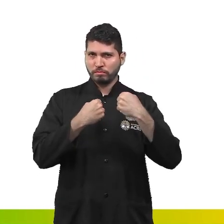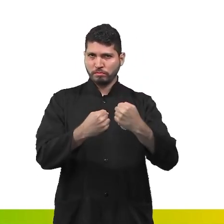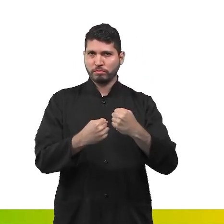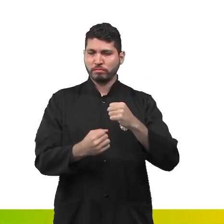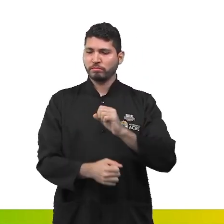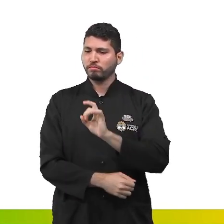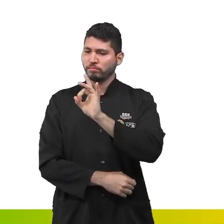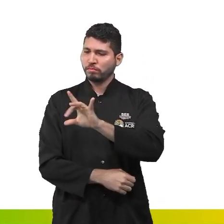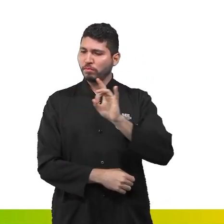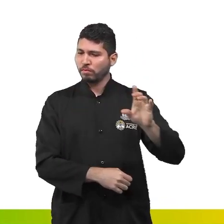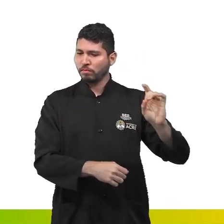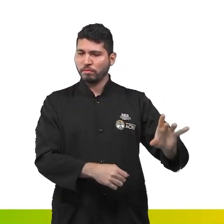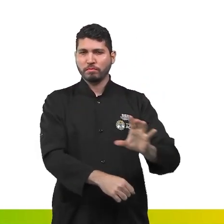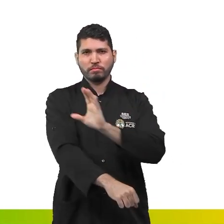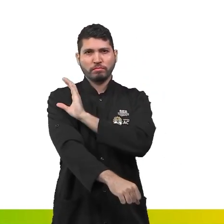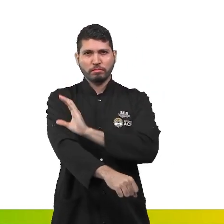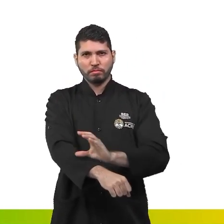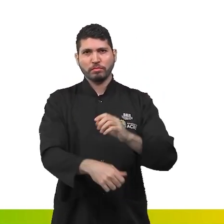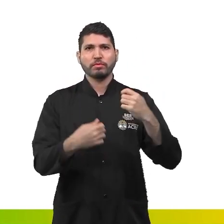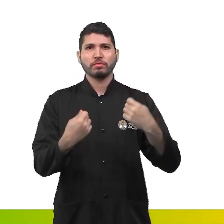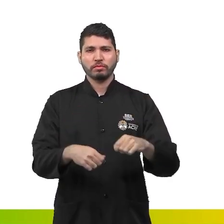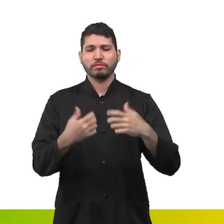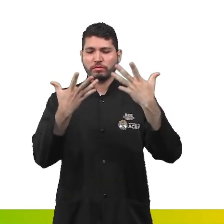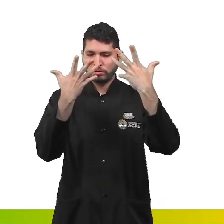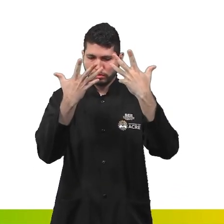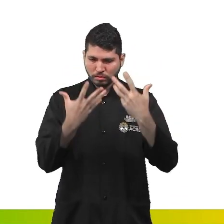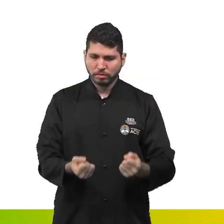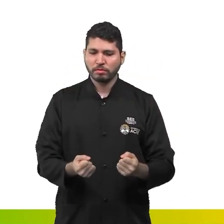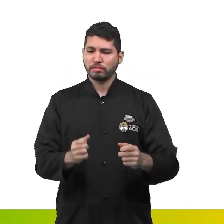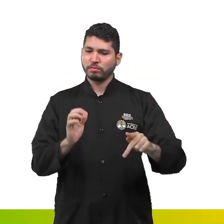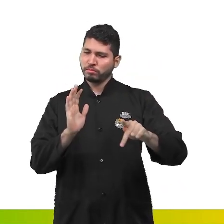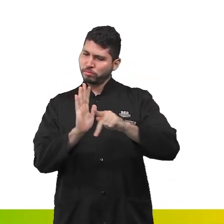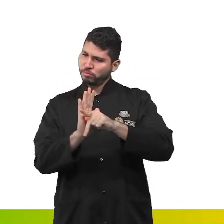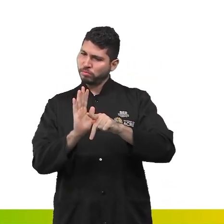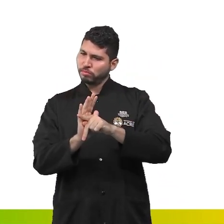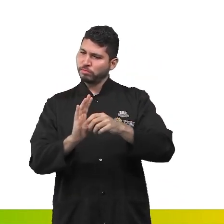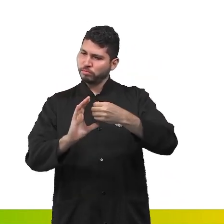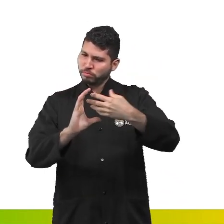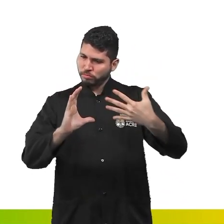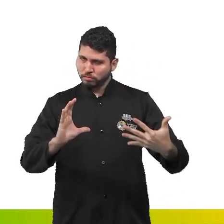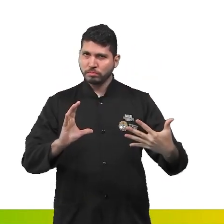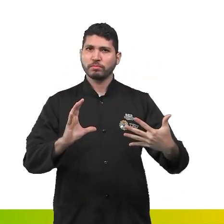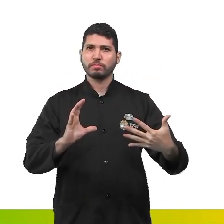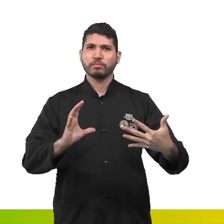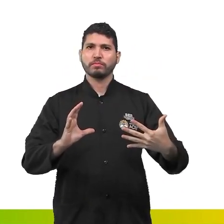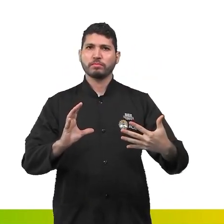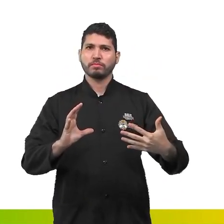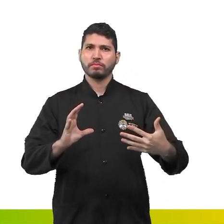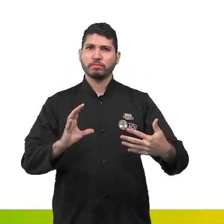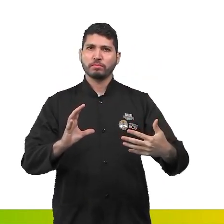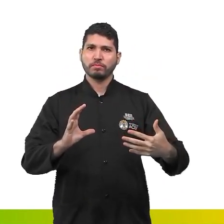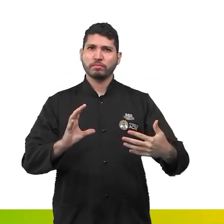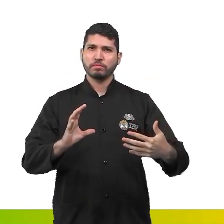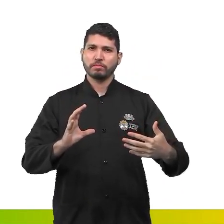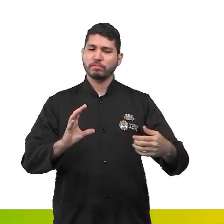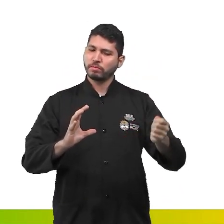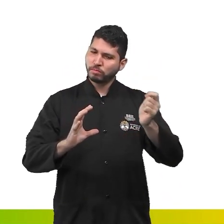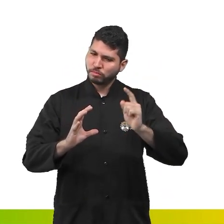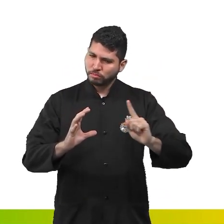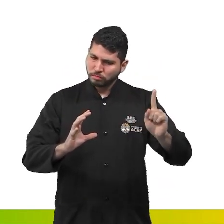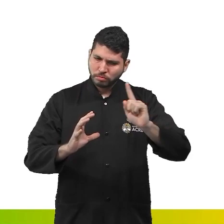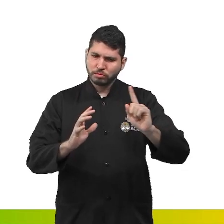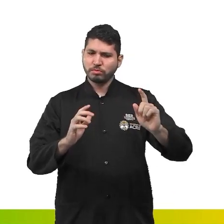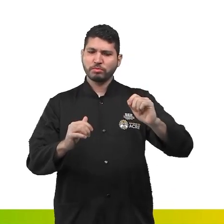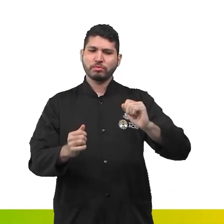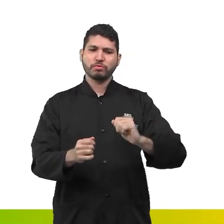cada cultura deve ser compreendida dentro de seus próprios termos, sem julgamentos baseados